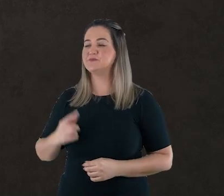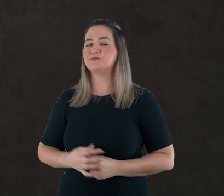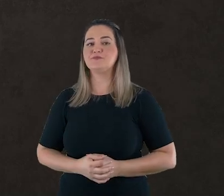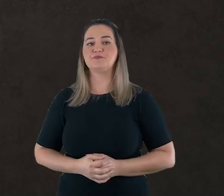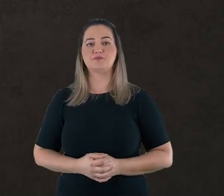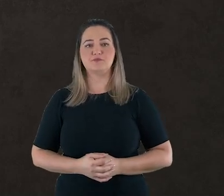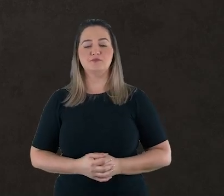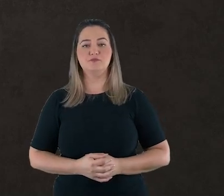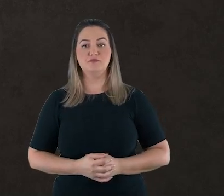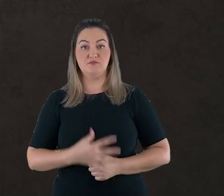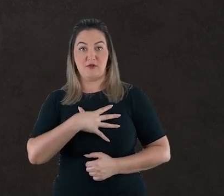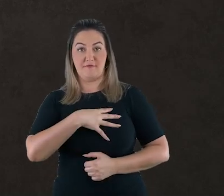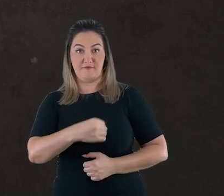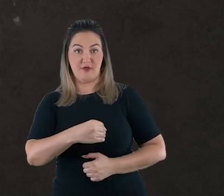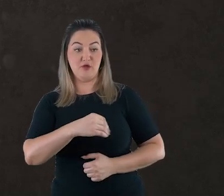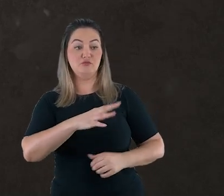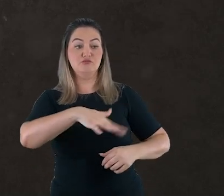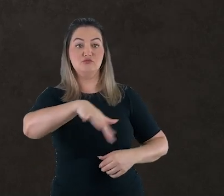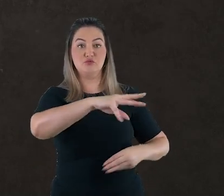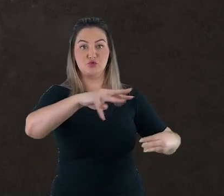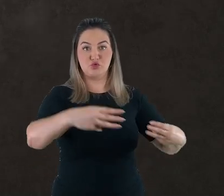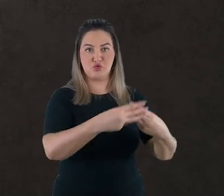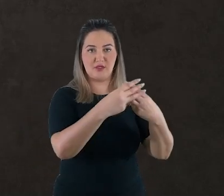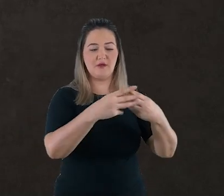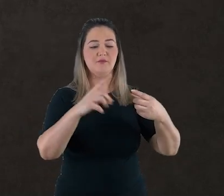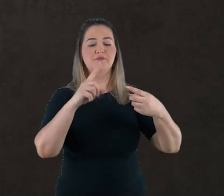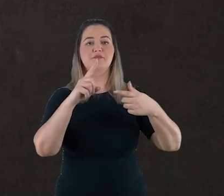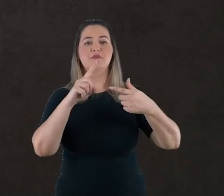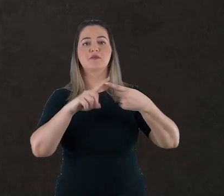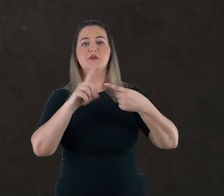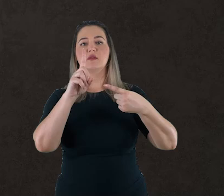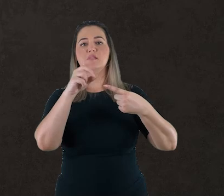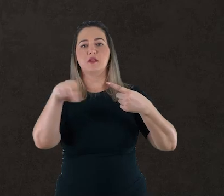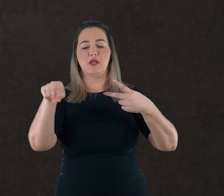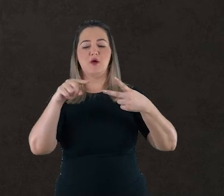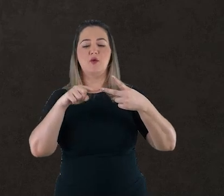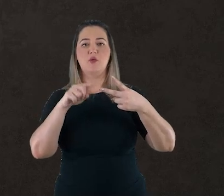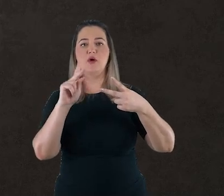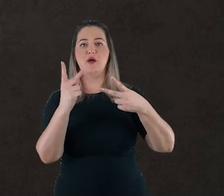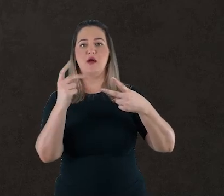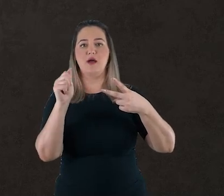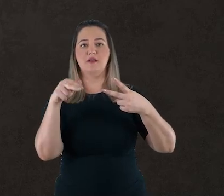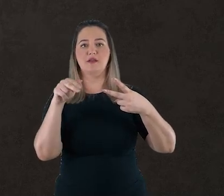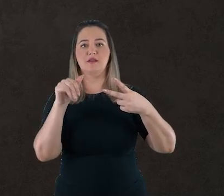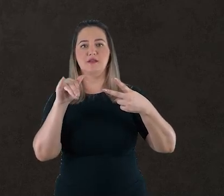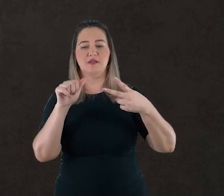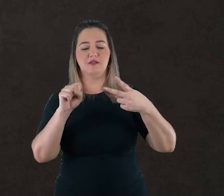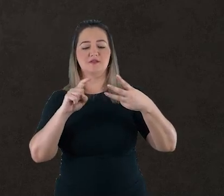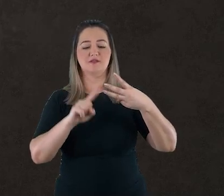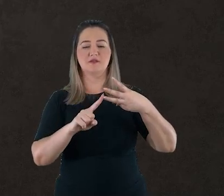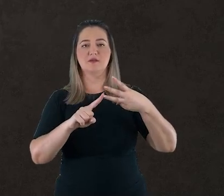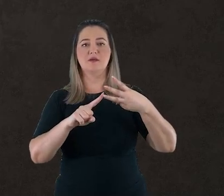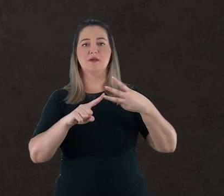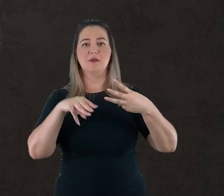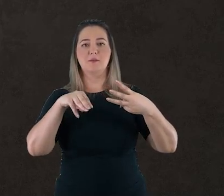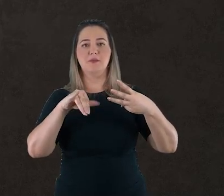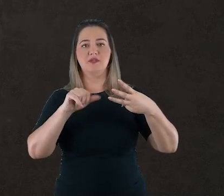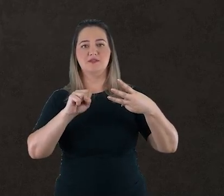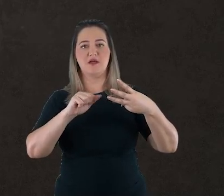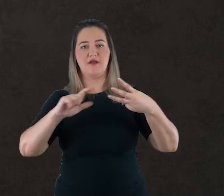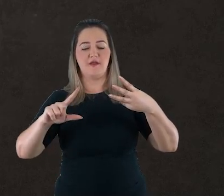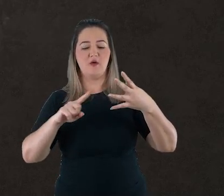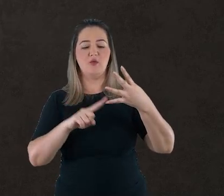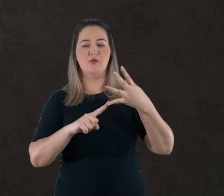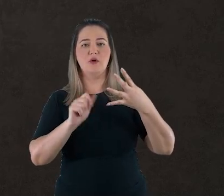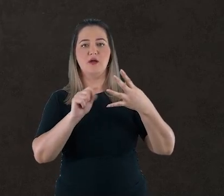Ora, dentre os filhos de Judá estavam Daniel, Ananias, Misael e Azarias. A eles, o chefe dos eunucos